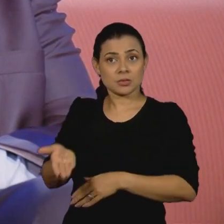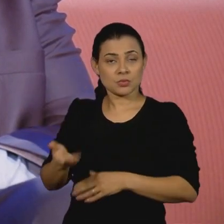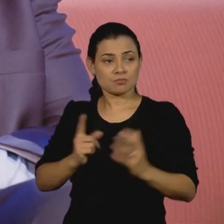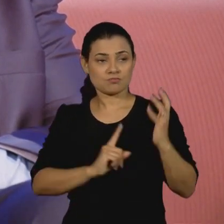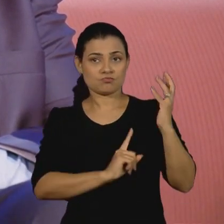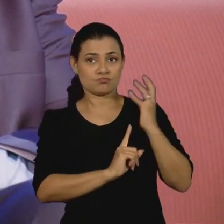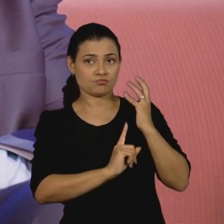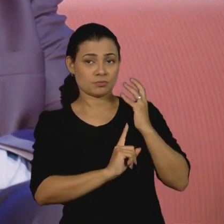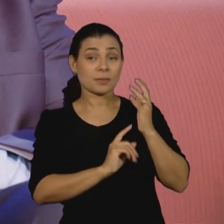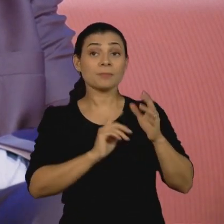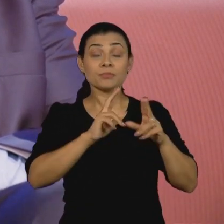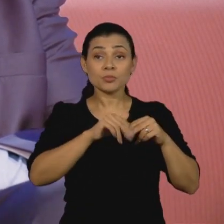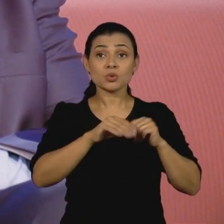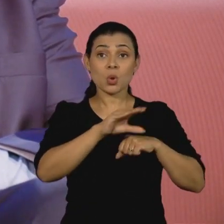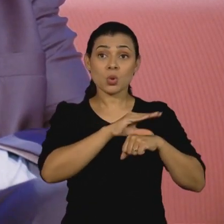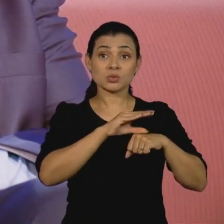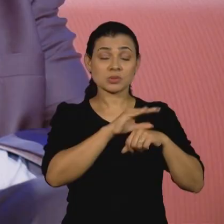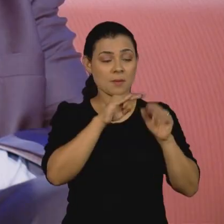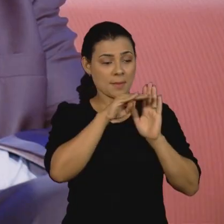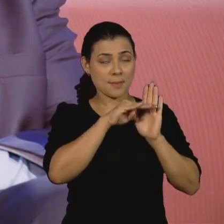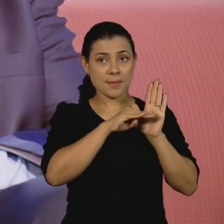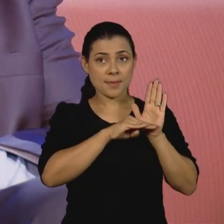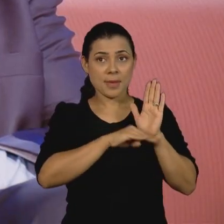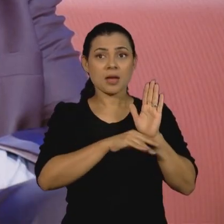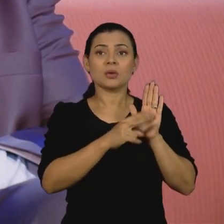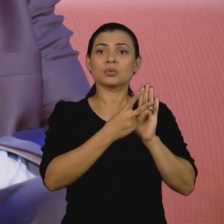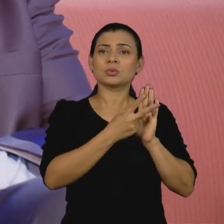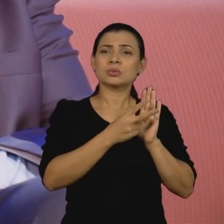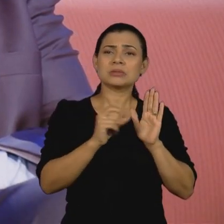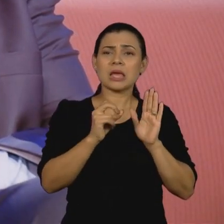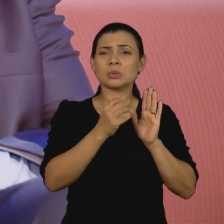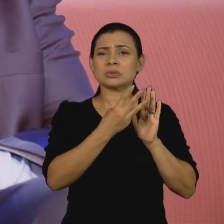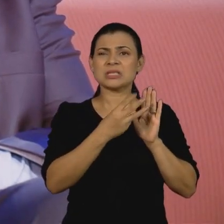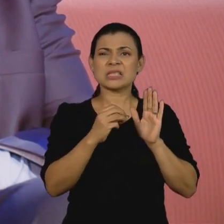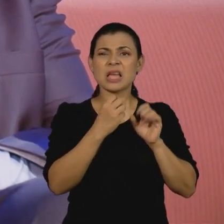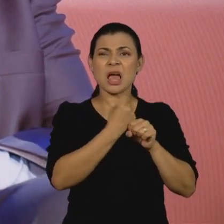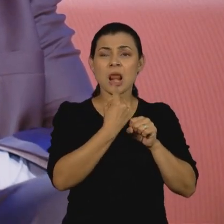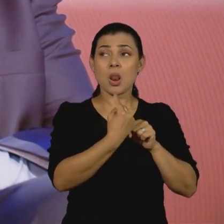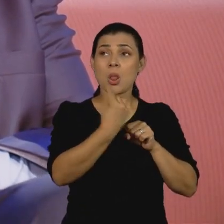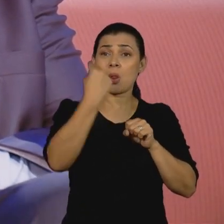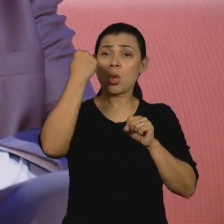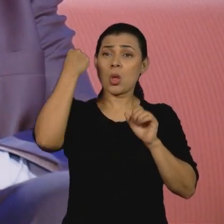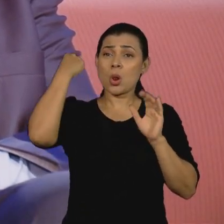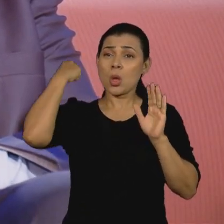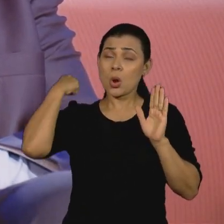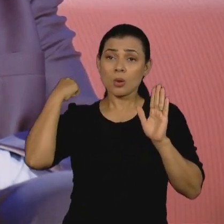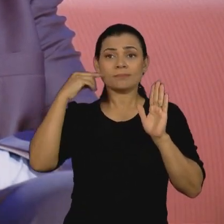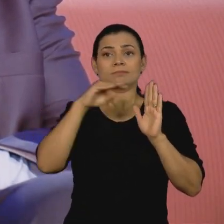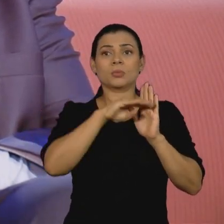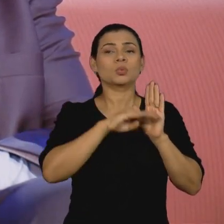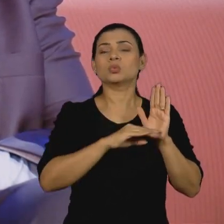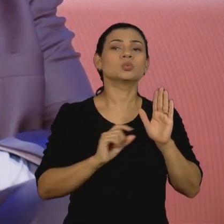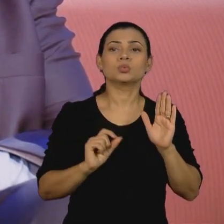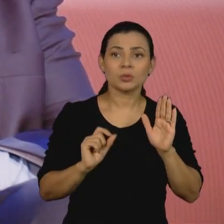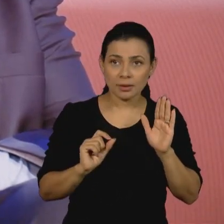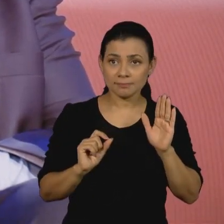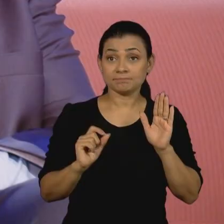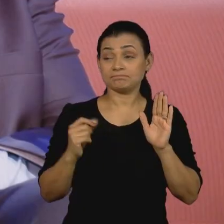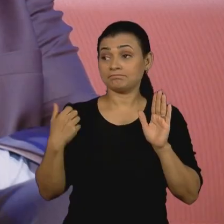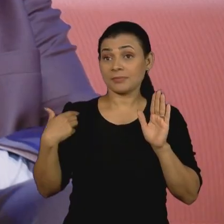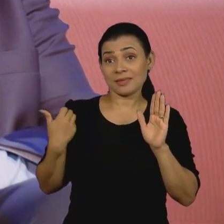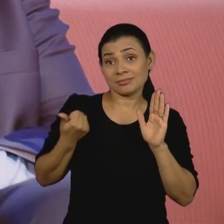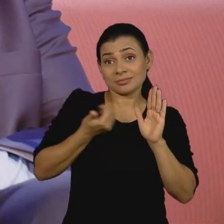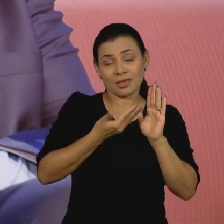Então, o que a Constituição, lá há 200, 300 anos atrás, quis fazer foi deixar